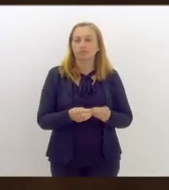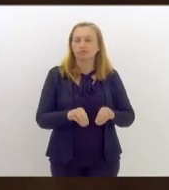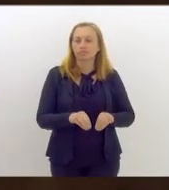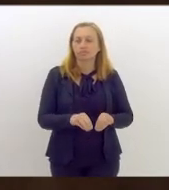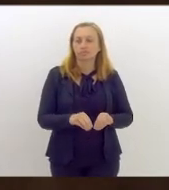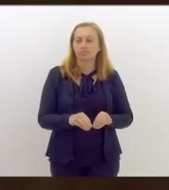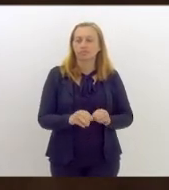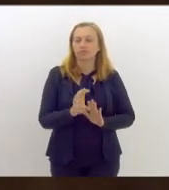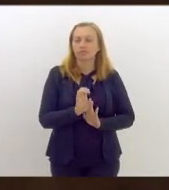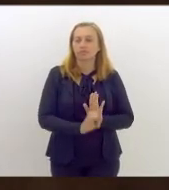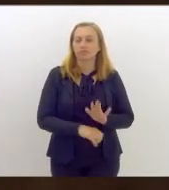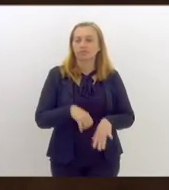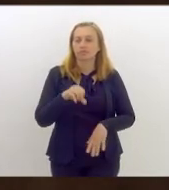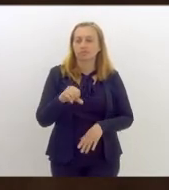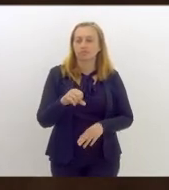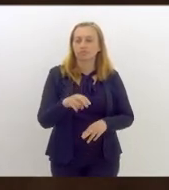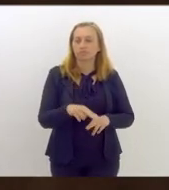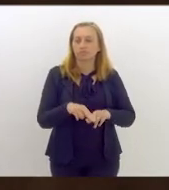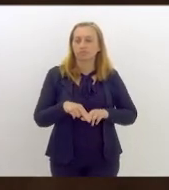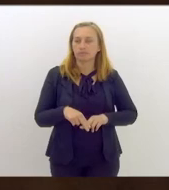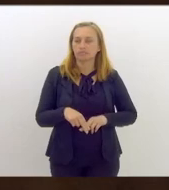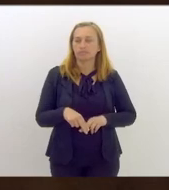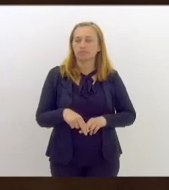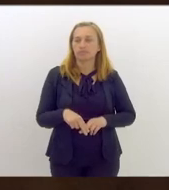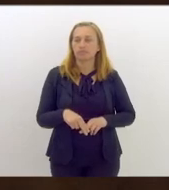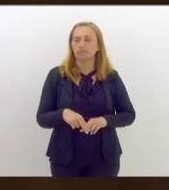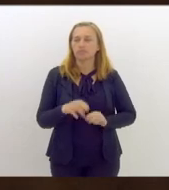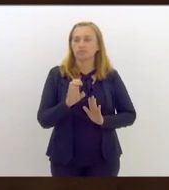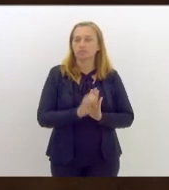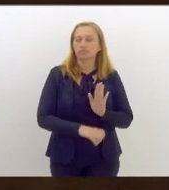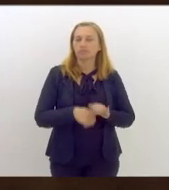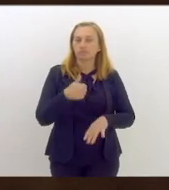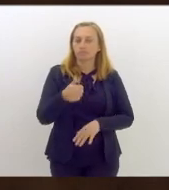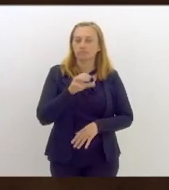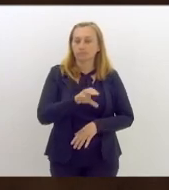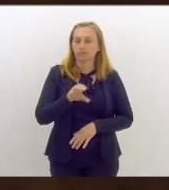Prejudicada a emenda 9 pela emenda 1 da CCJ. A